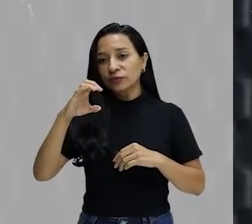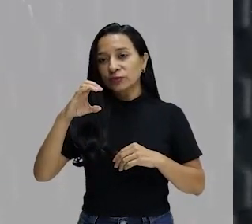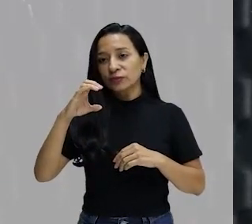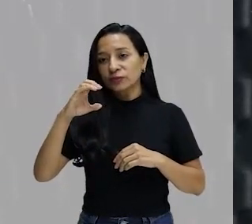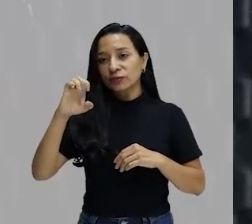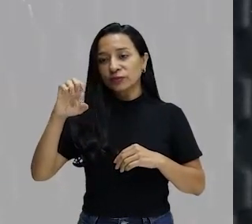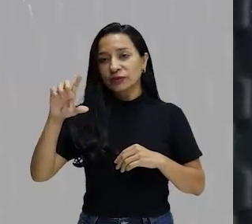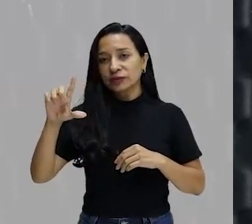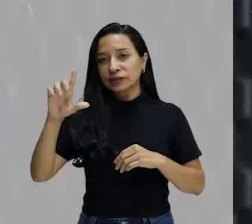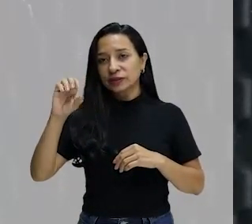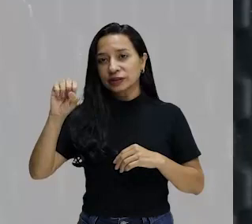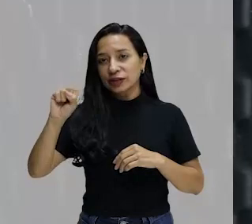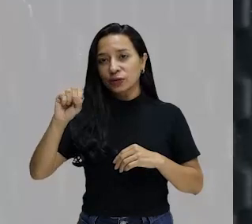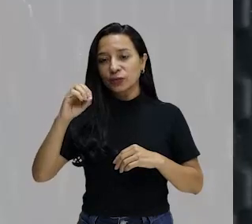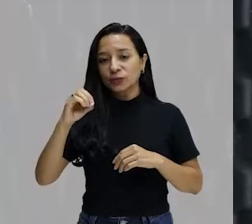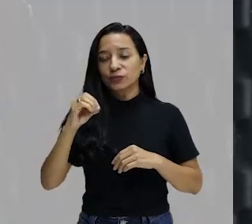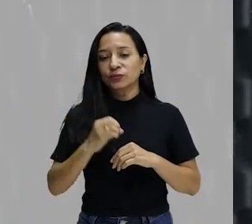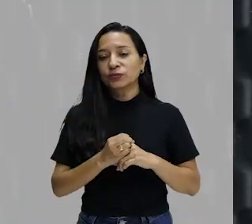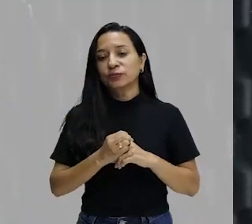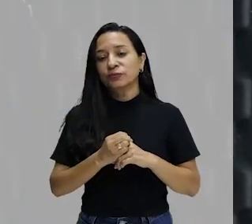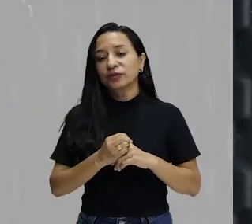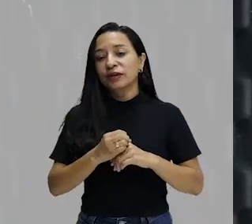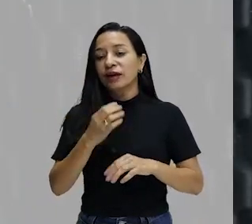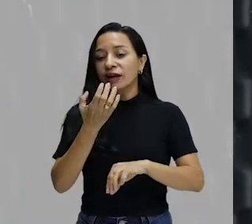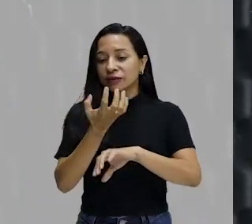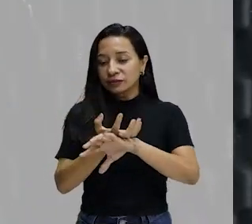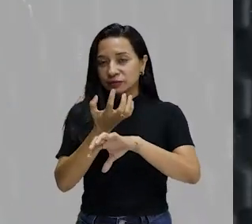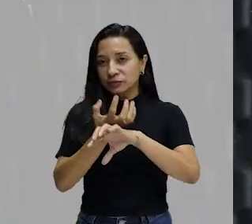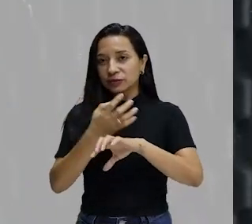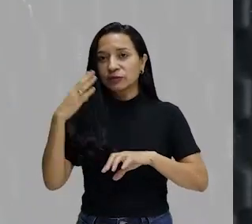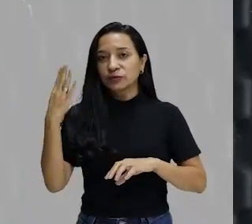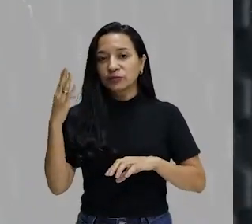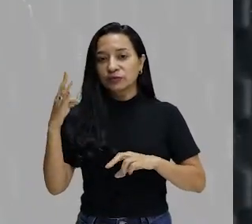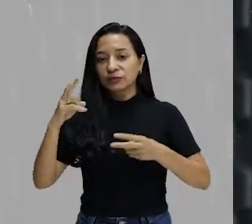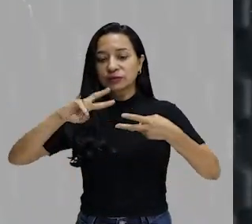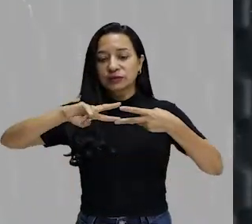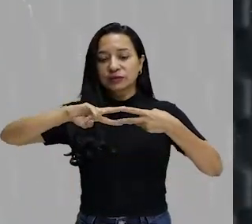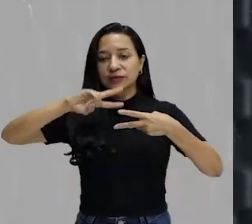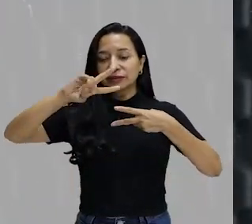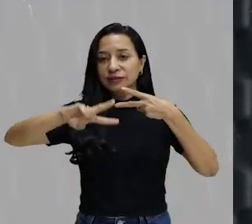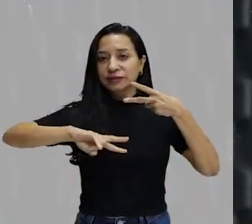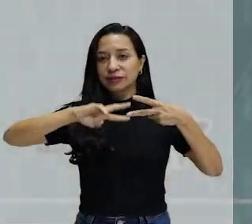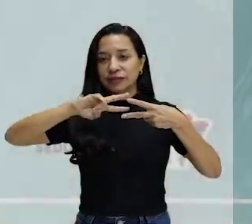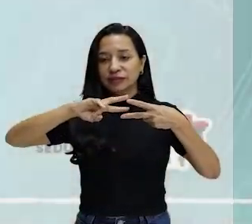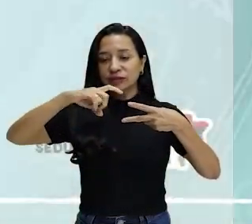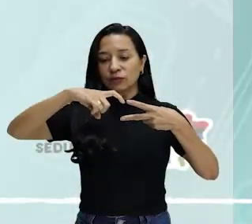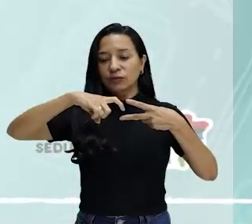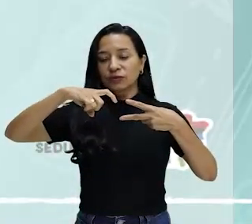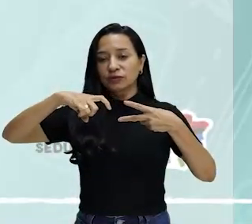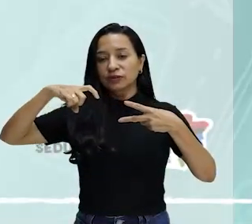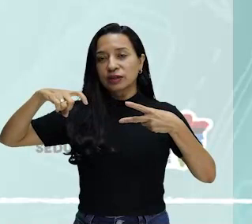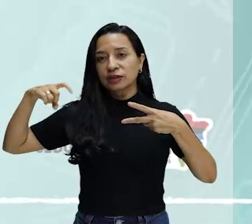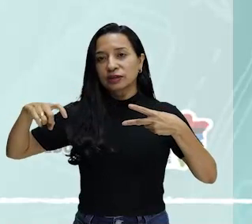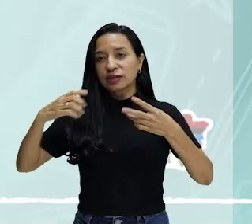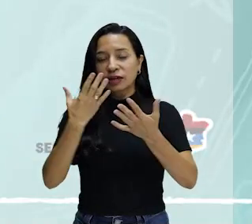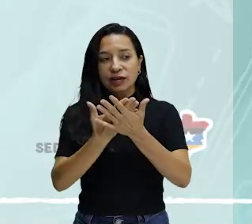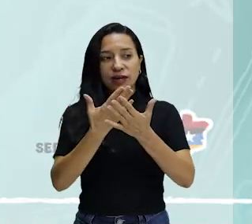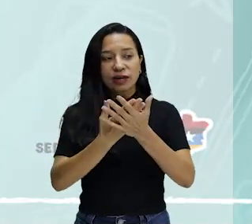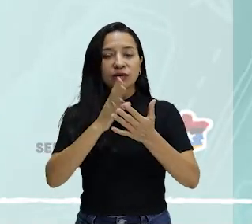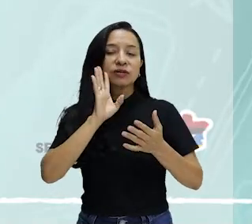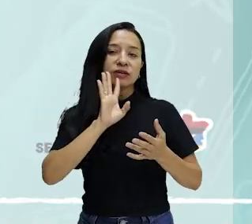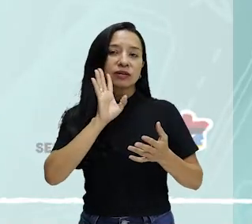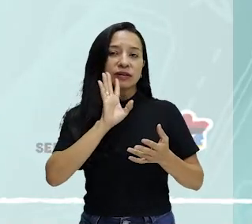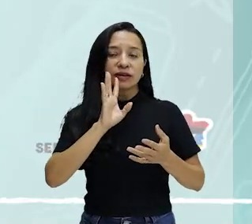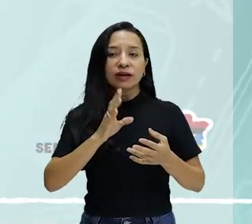para prestar atenção em mais uma aula de Biologia que é sobre interação gênica. É uma aula muito legal, a gente vai ver